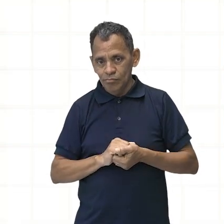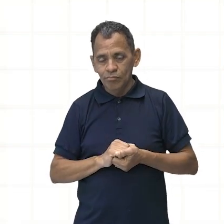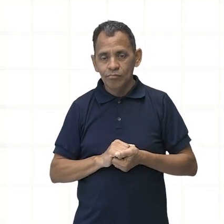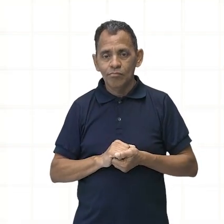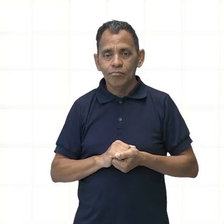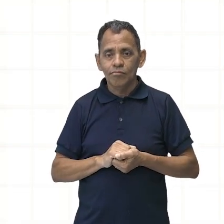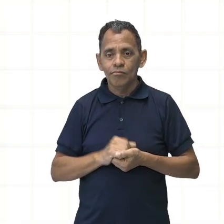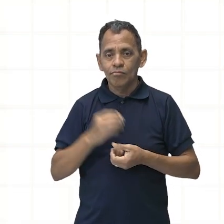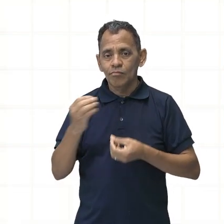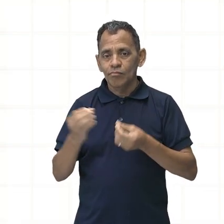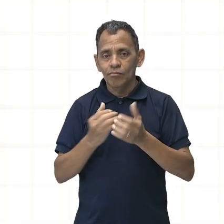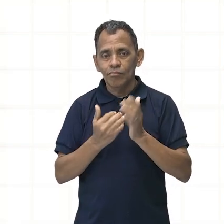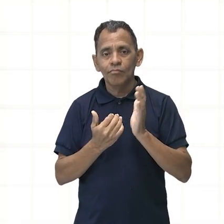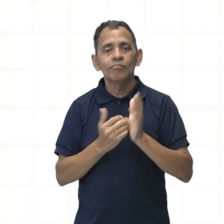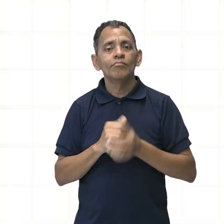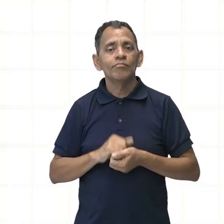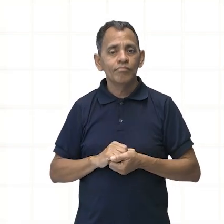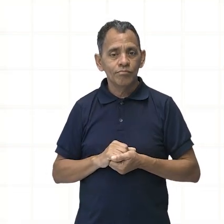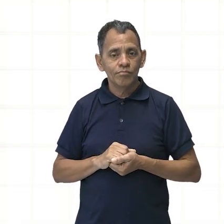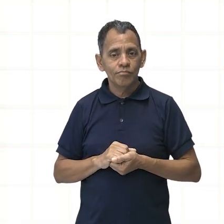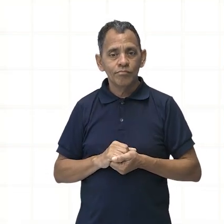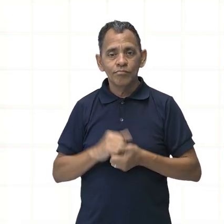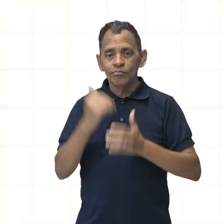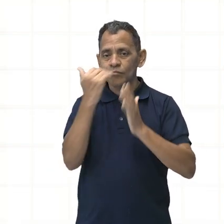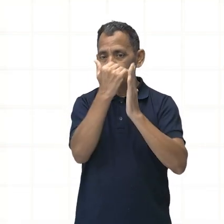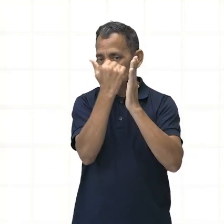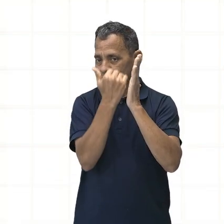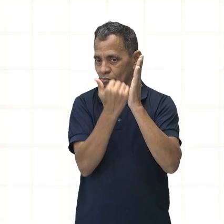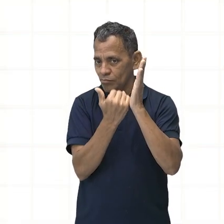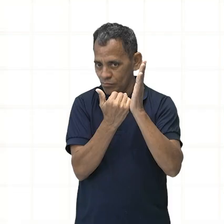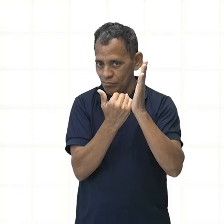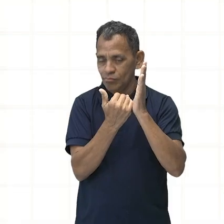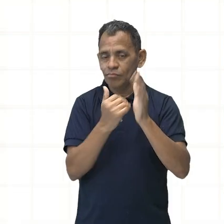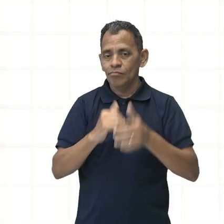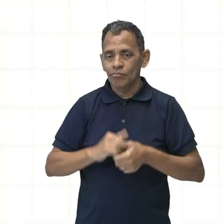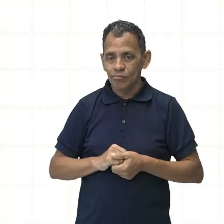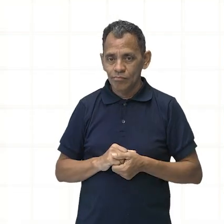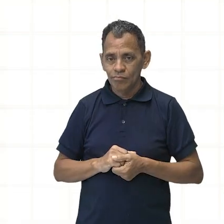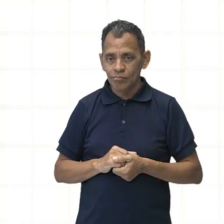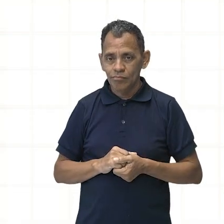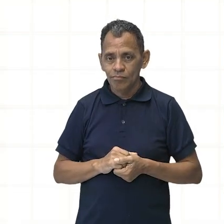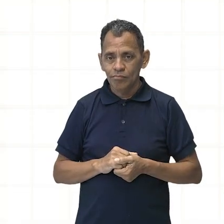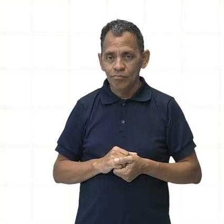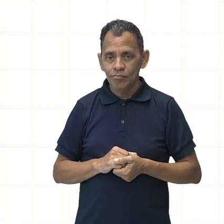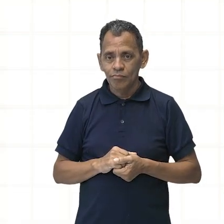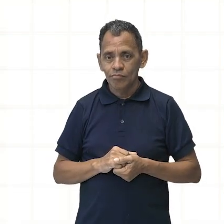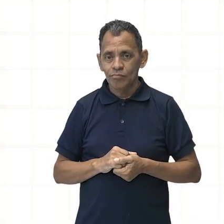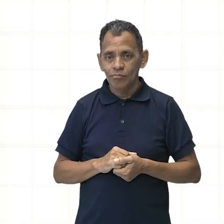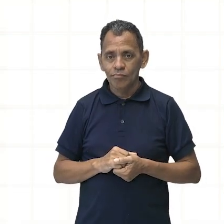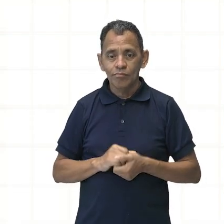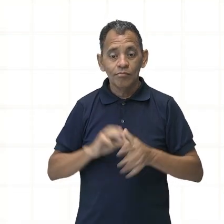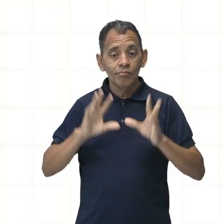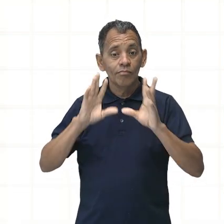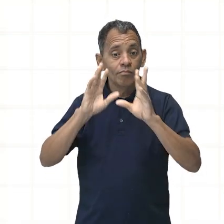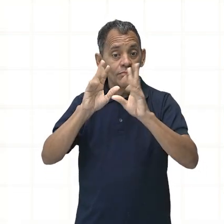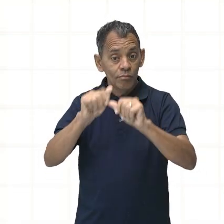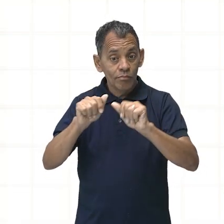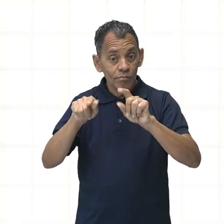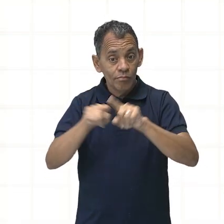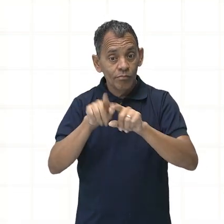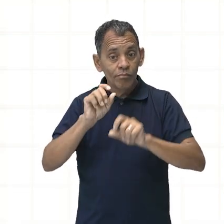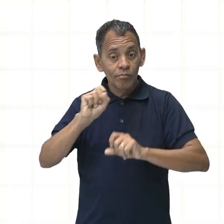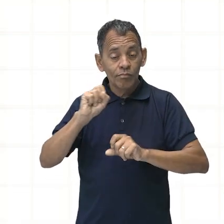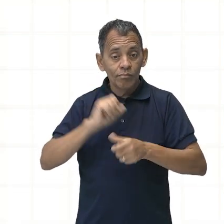desses municípios, tá? Esses são os municípios mais populosos do nosso país, e todos esses municípios